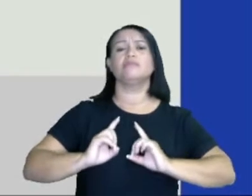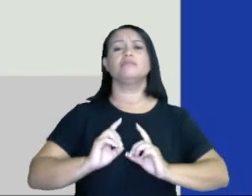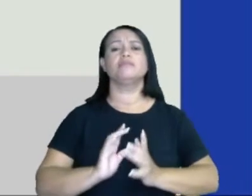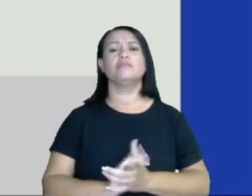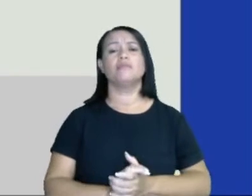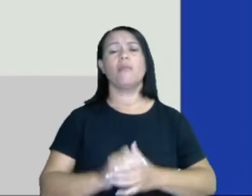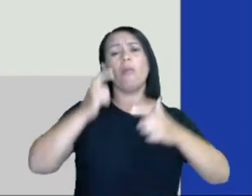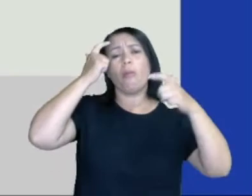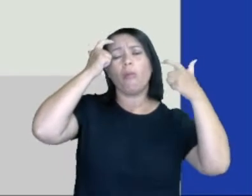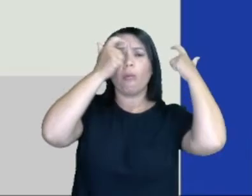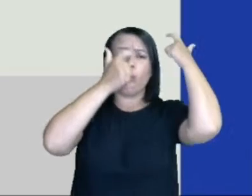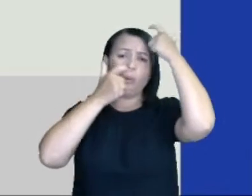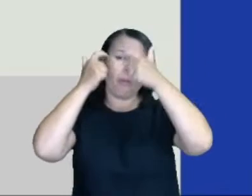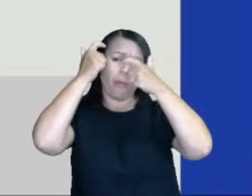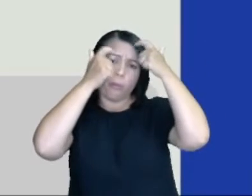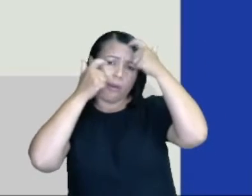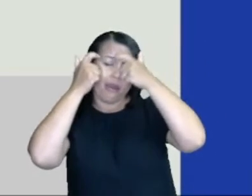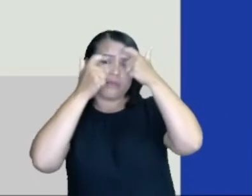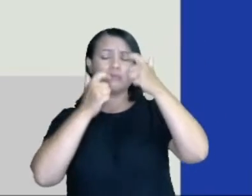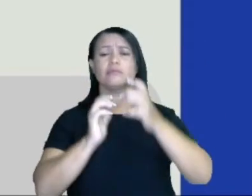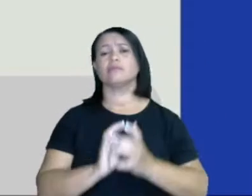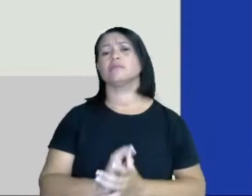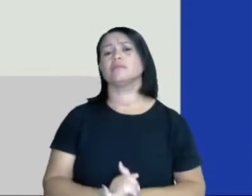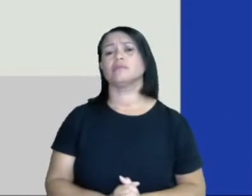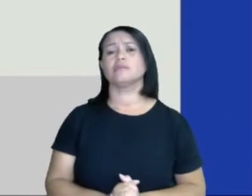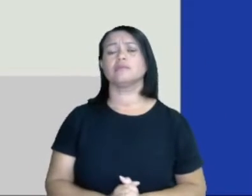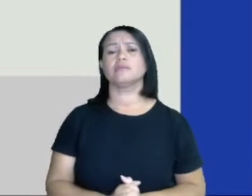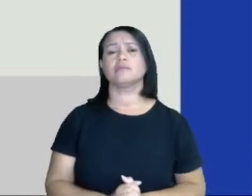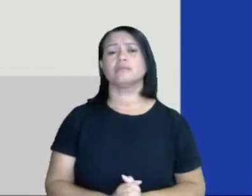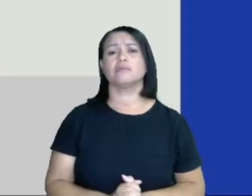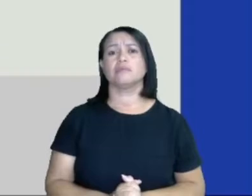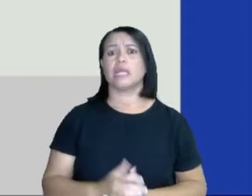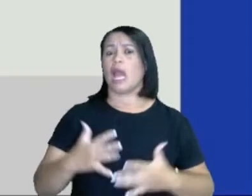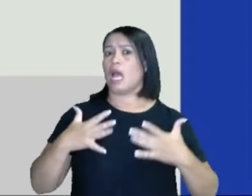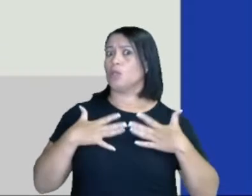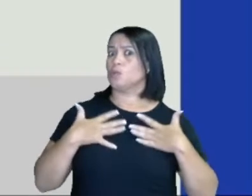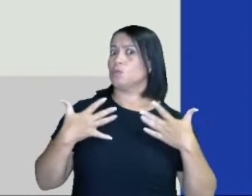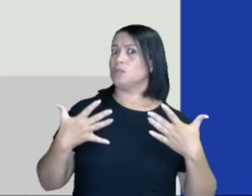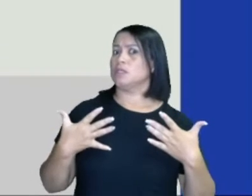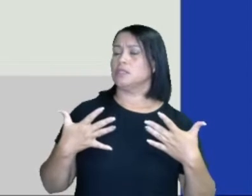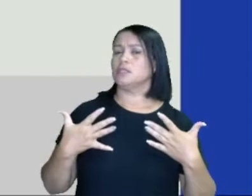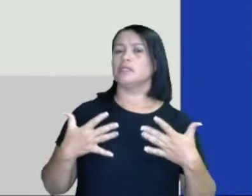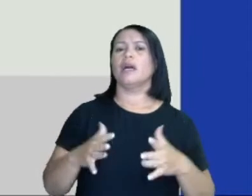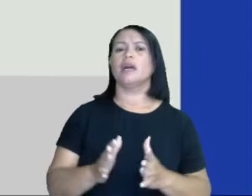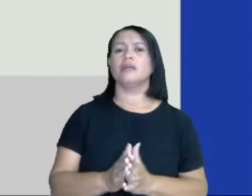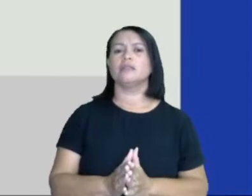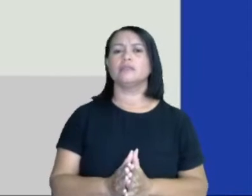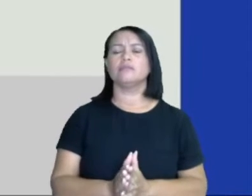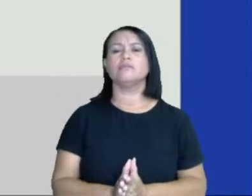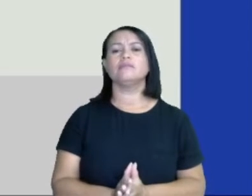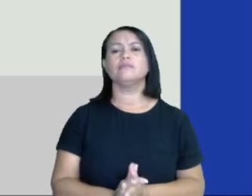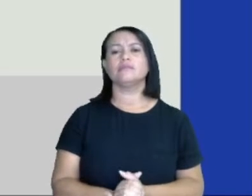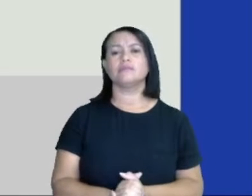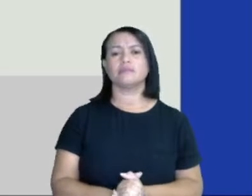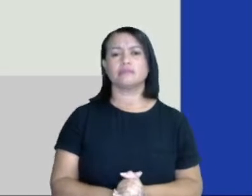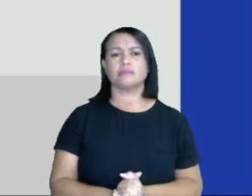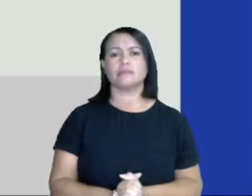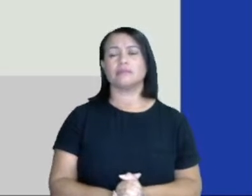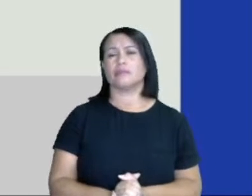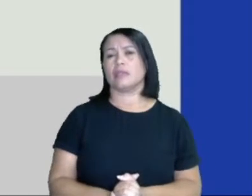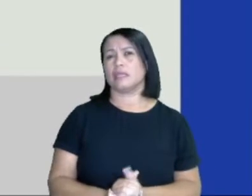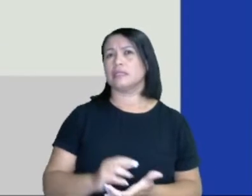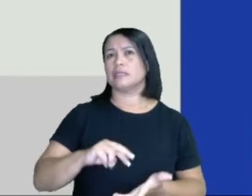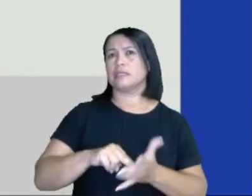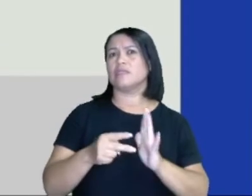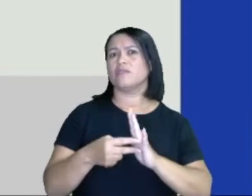deprimida, preocupado ou preocupada, assustado, aterrado, certo?